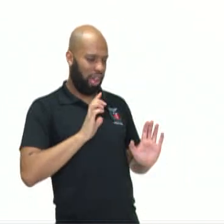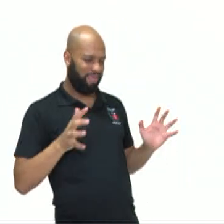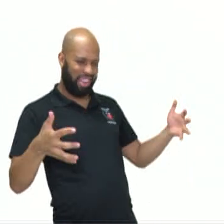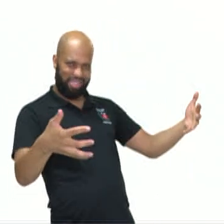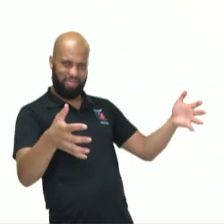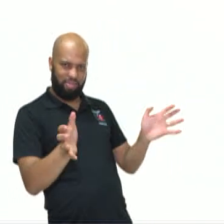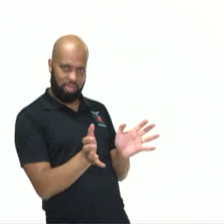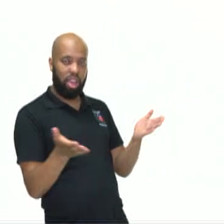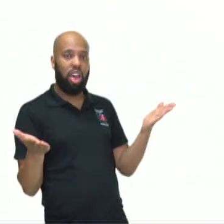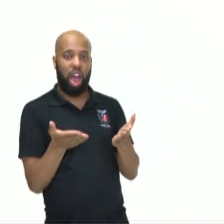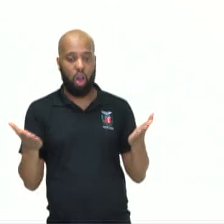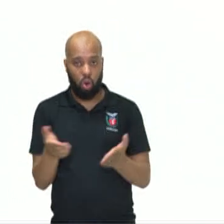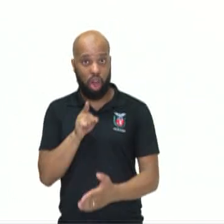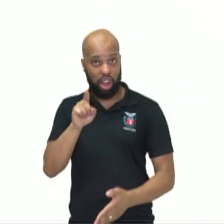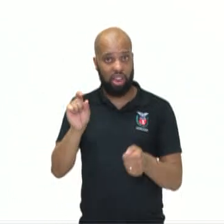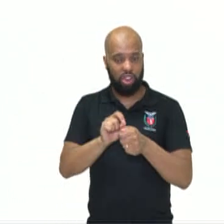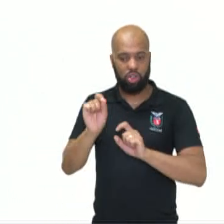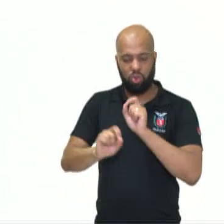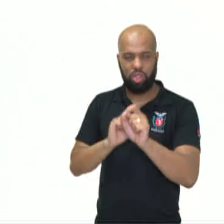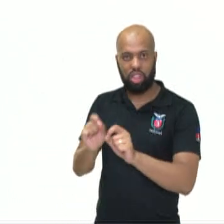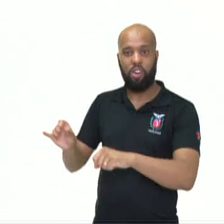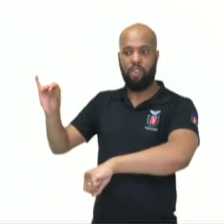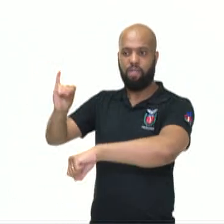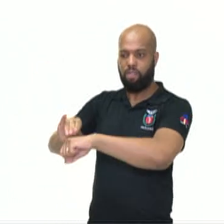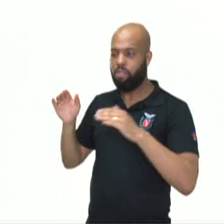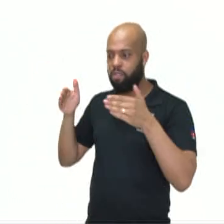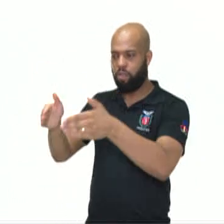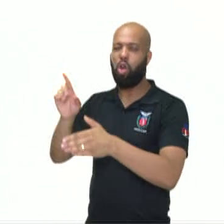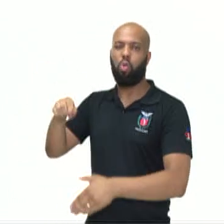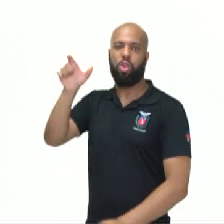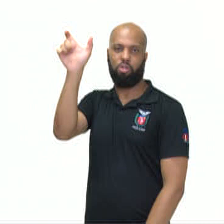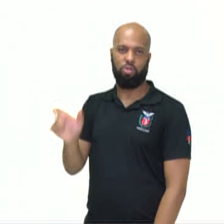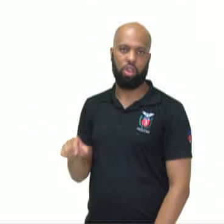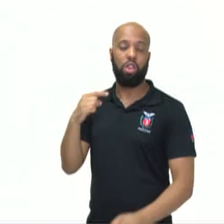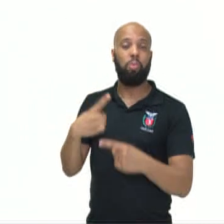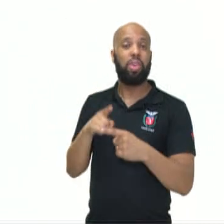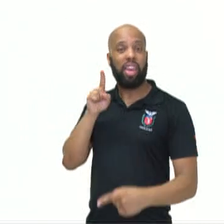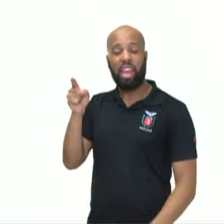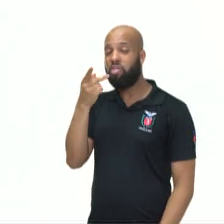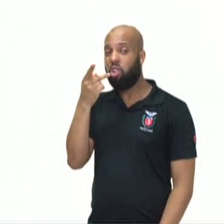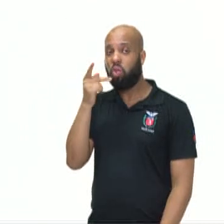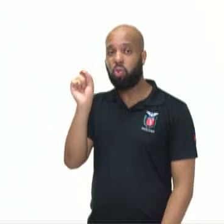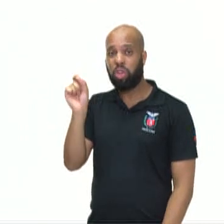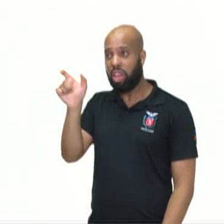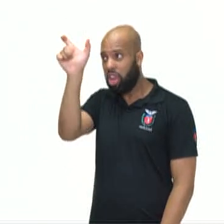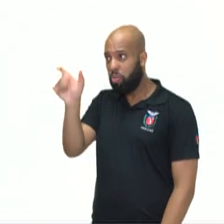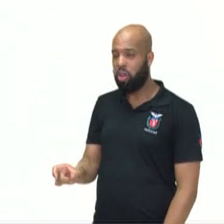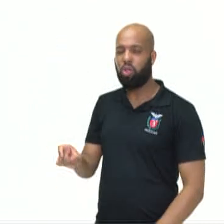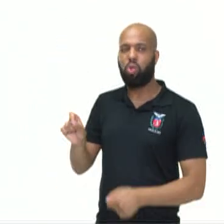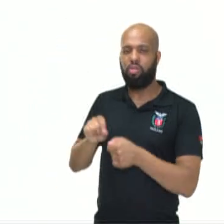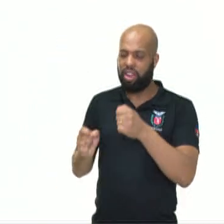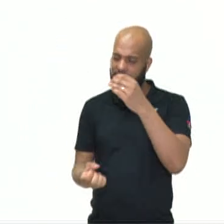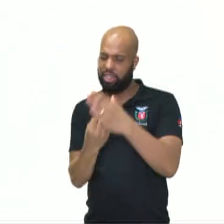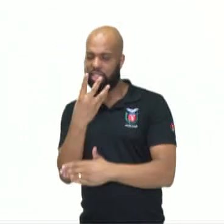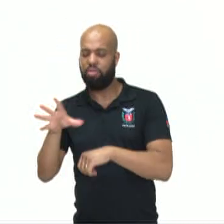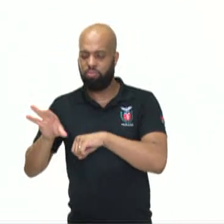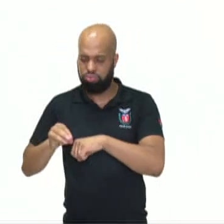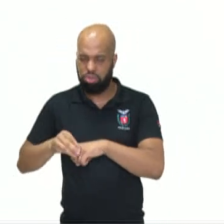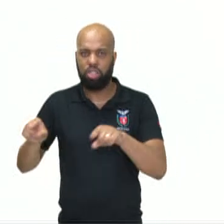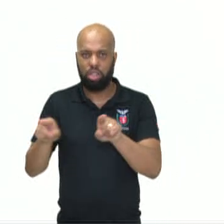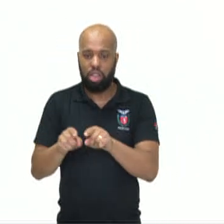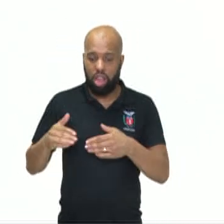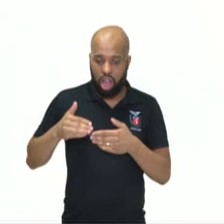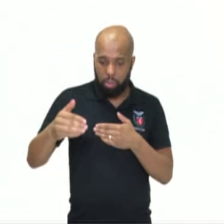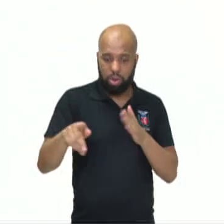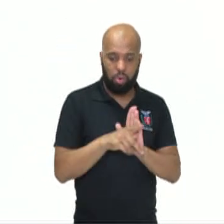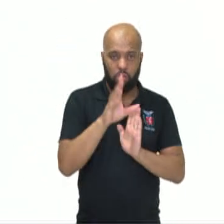conhecimento, conferindo-lhe centralidade. Para o filósofo, o sujeito é quem produz o conhecimento. A partir